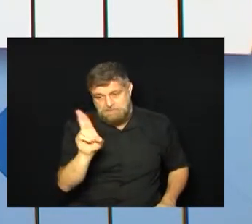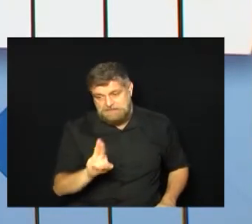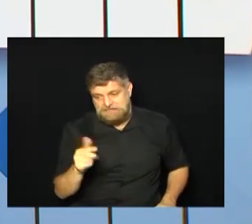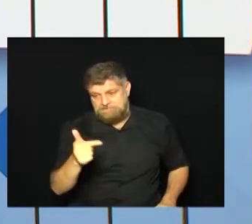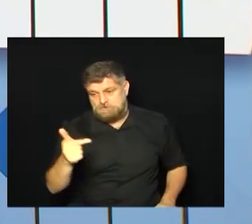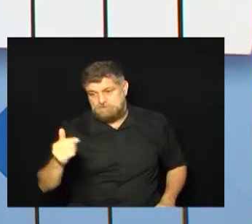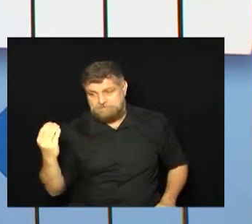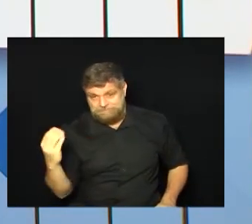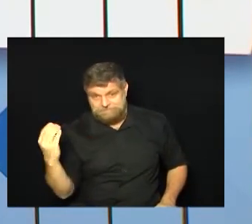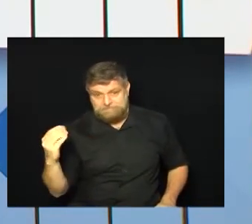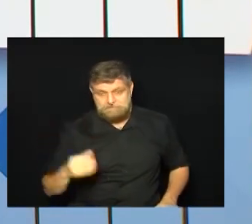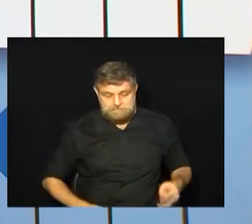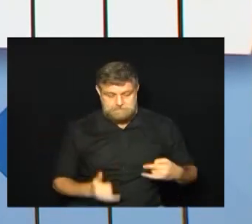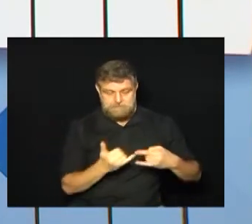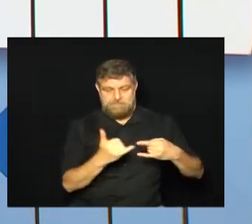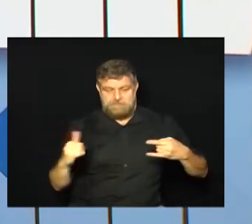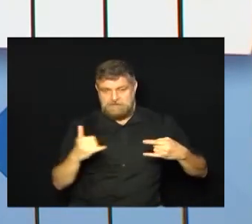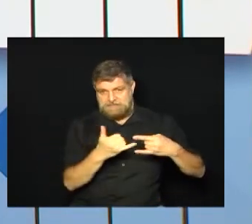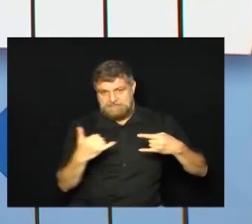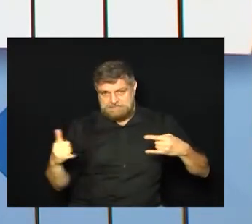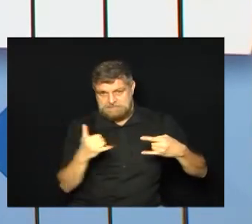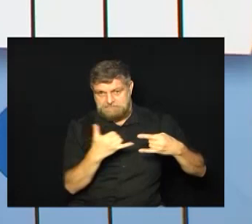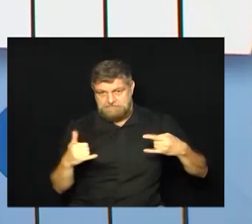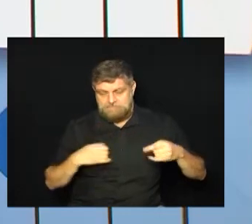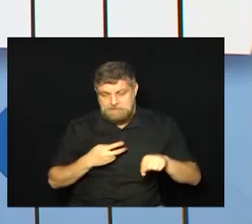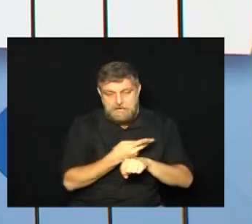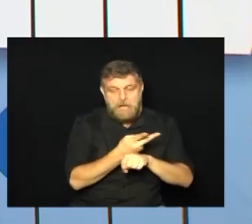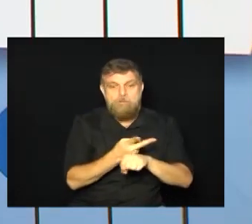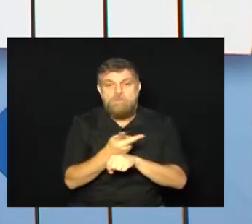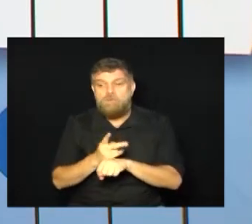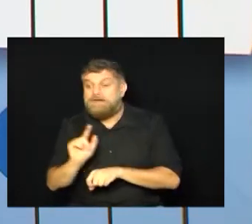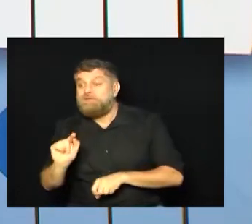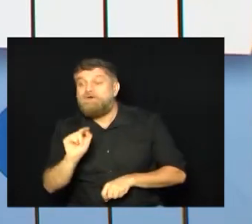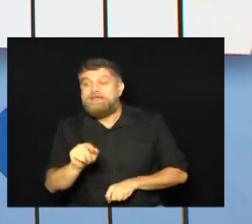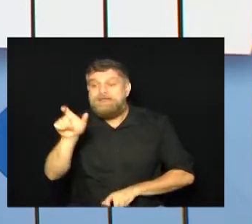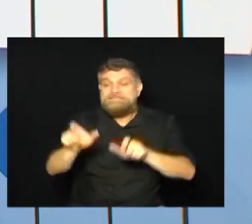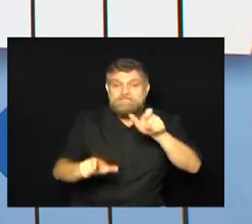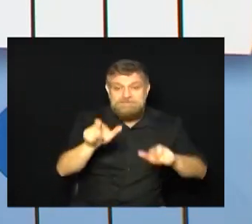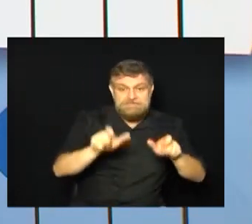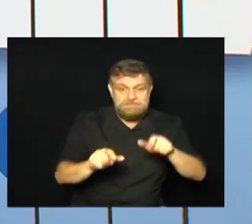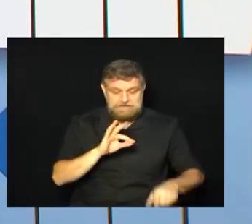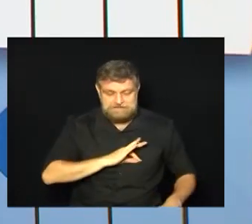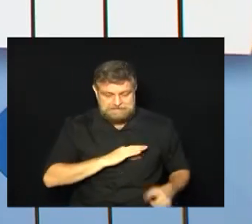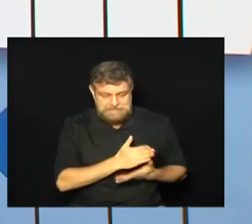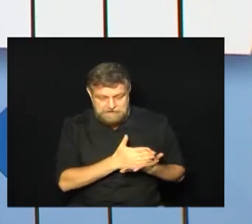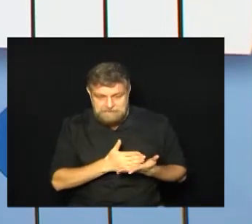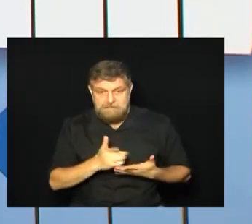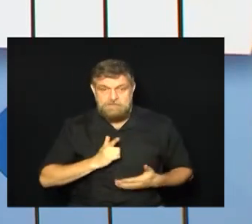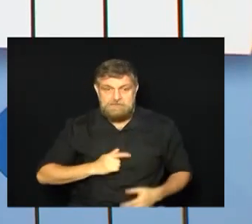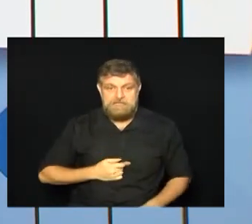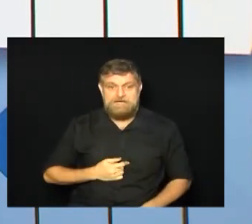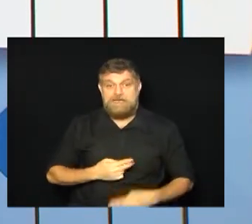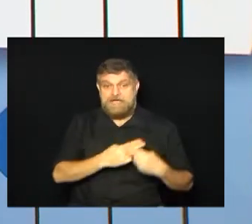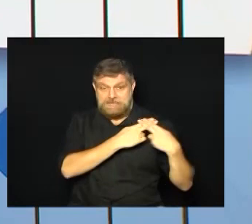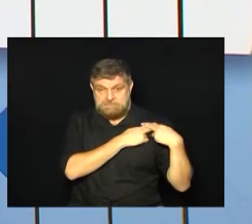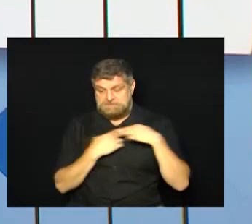605,22. A CPFL, inclusive, está fazendo a busca por esses clientes aqui em Campinas e região, já que ela é operadora